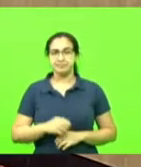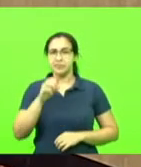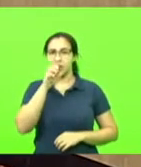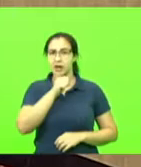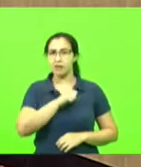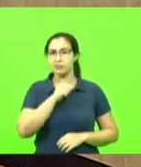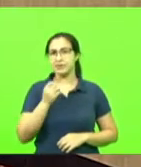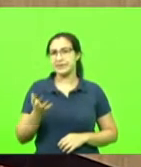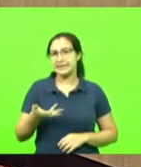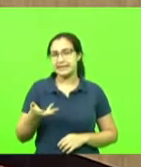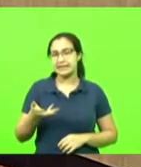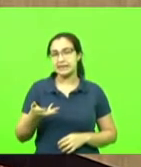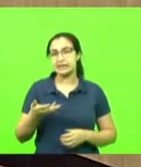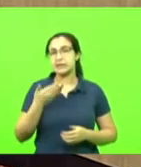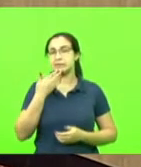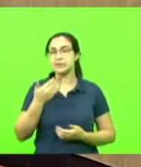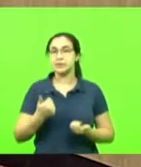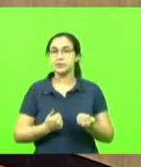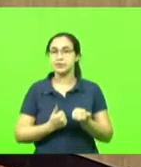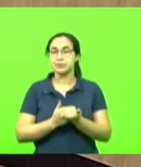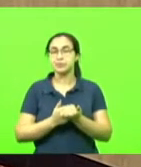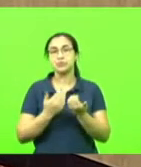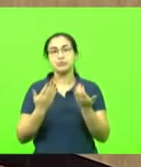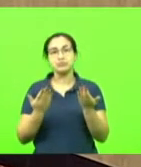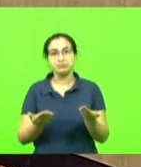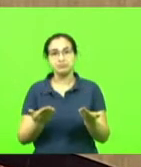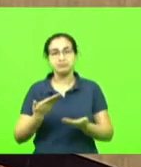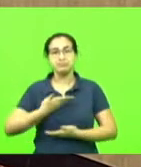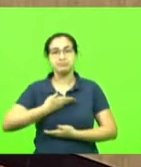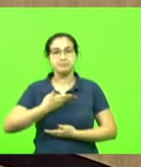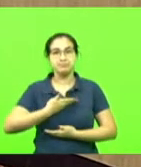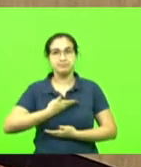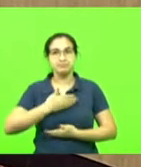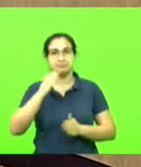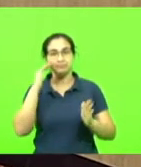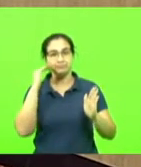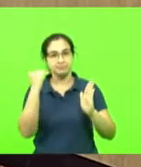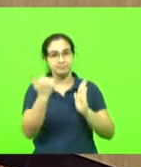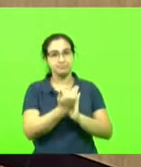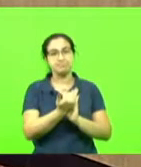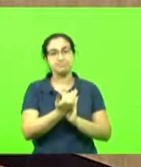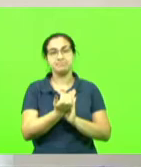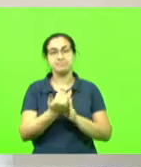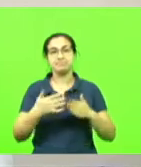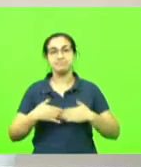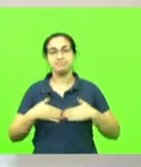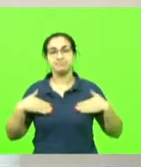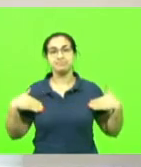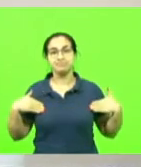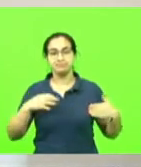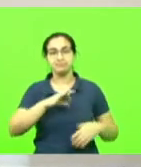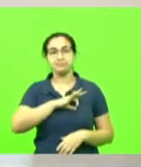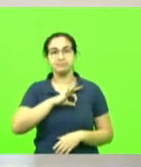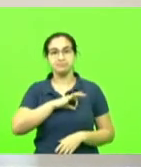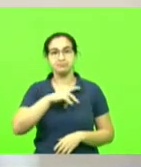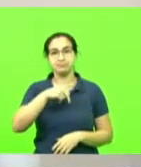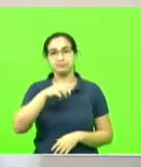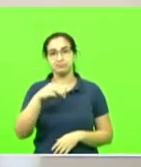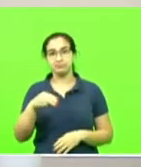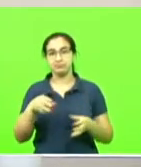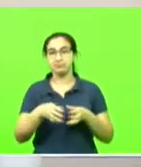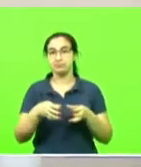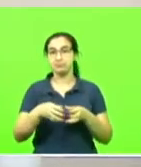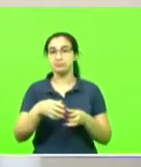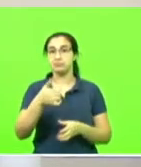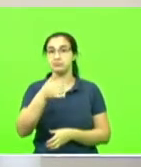célere, gostaria de pedir o apoio dos colegas nesse cumprimento honroso aos policiais militares do 10º Batalhão